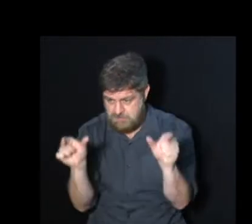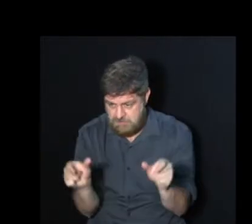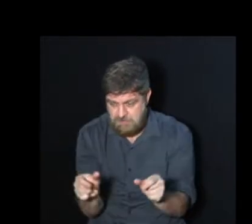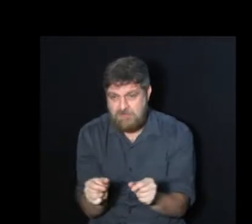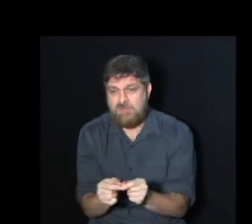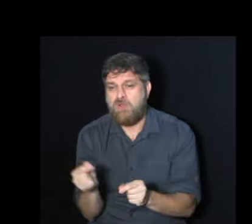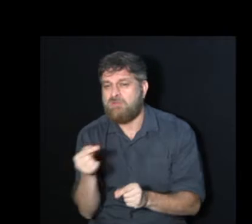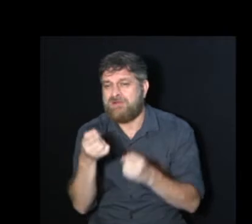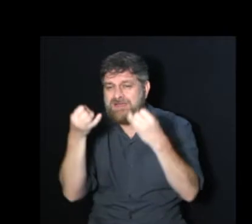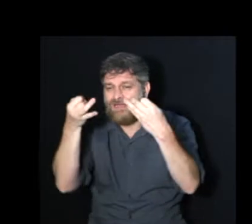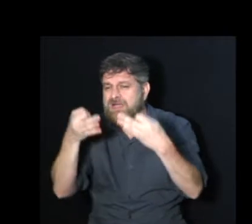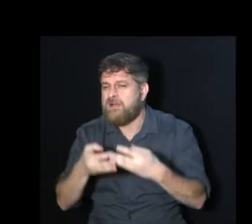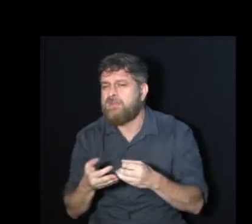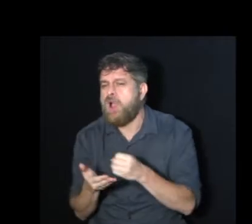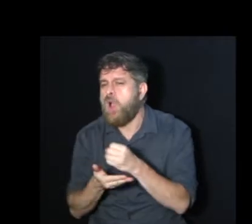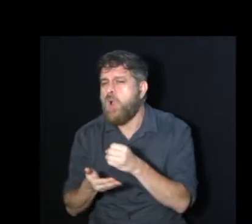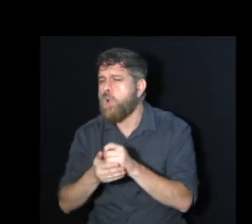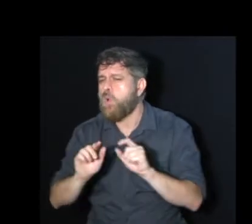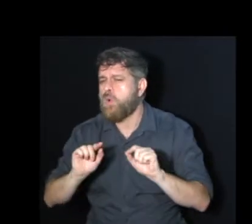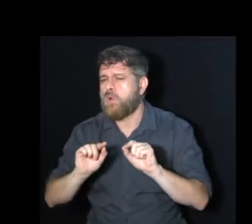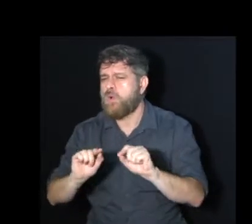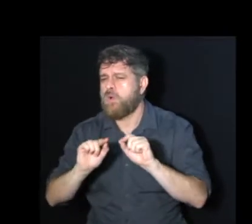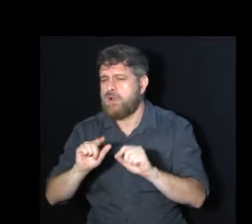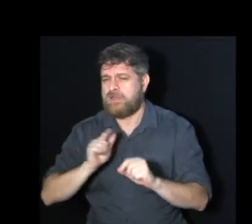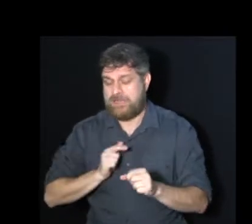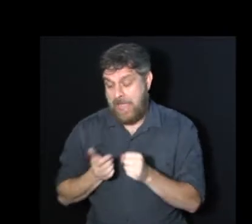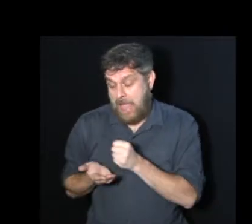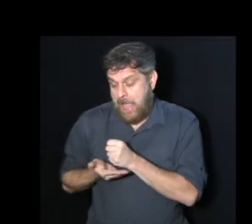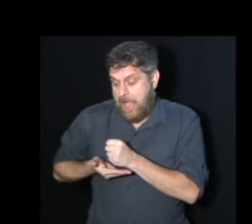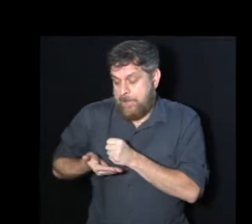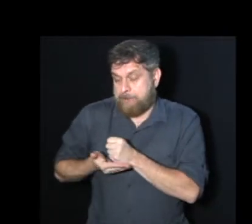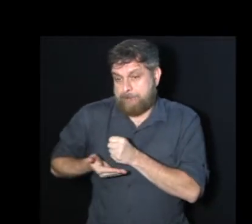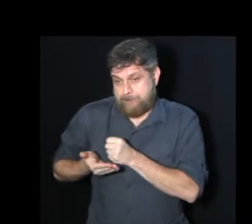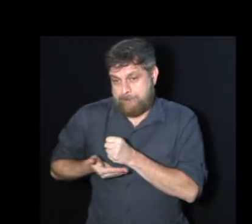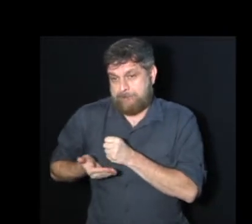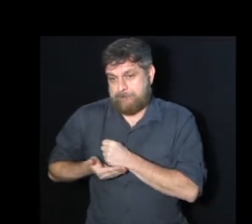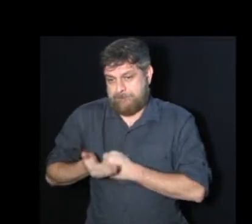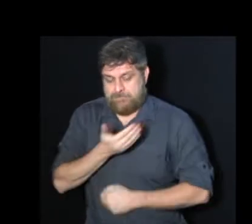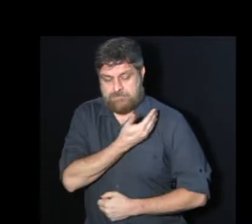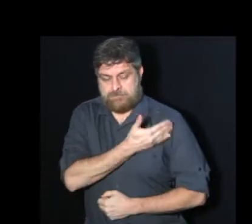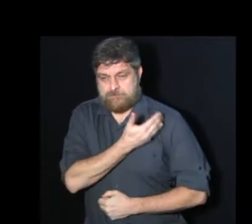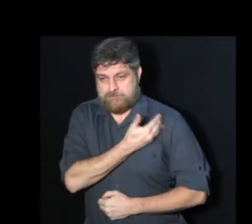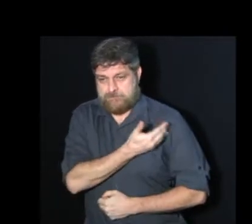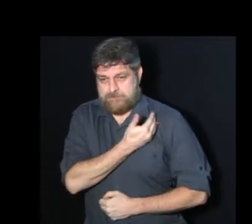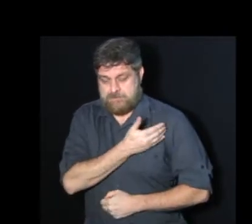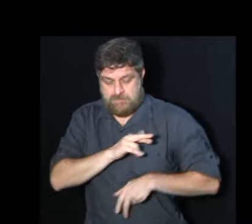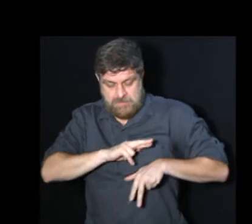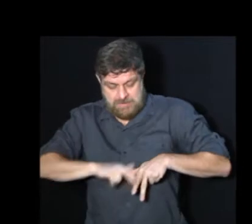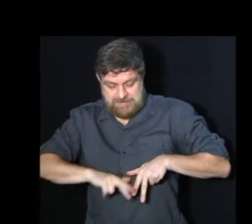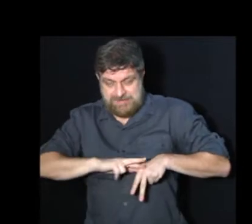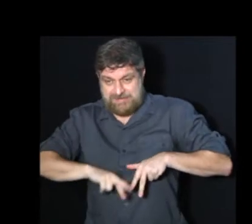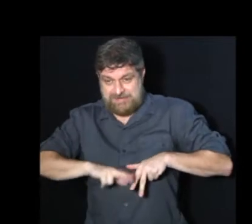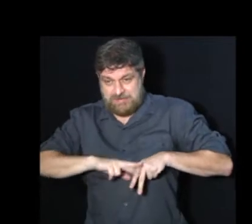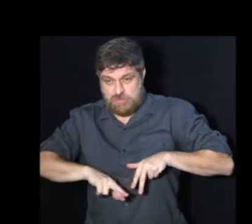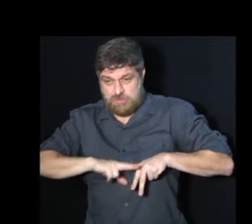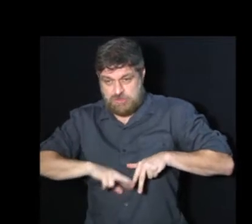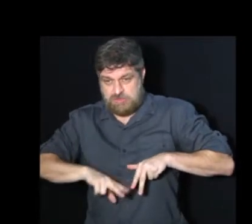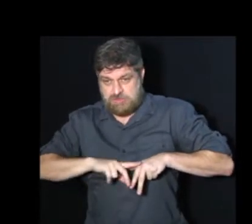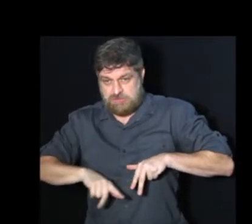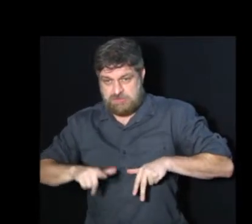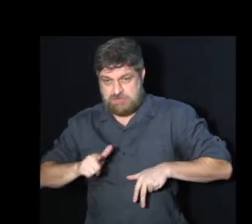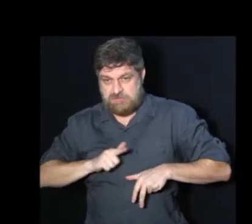que explica basicamente a raiz das discriminações baseadas em gênero, né, que são a formação